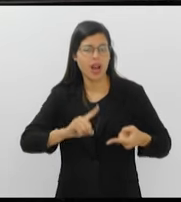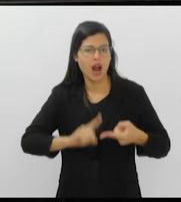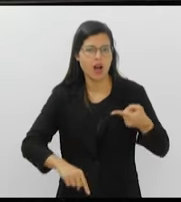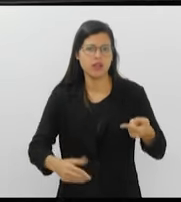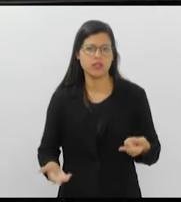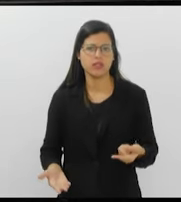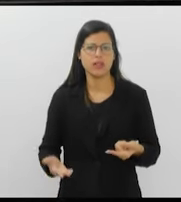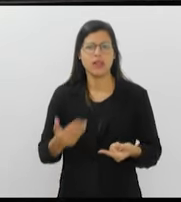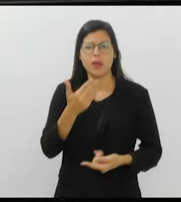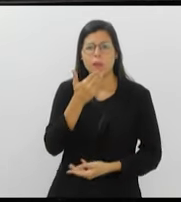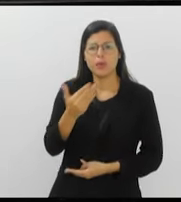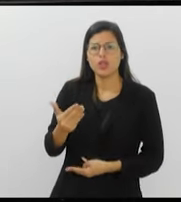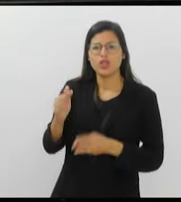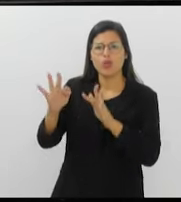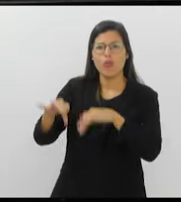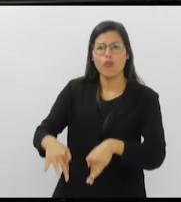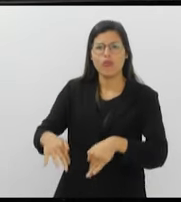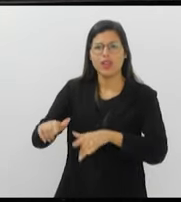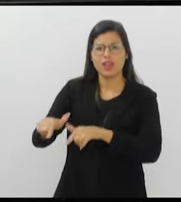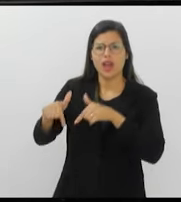da operação na Maré.